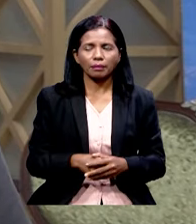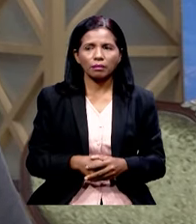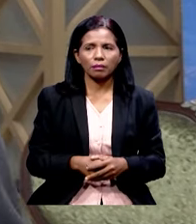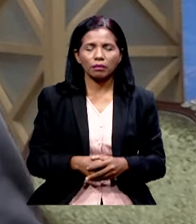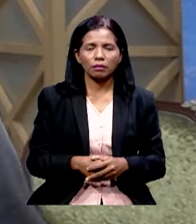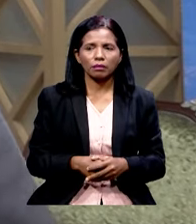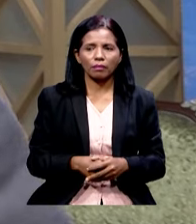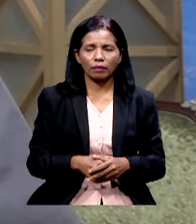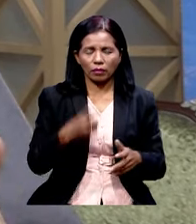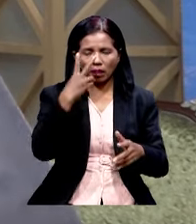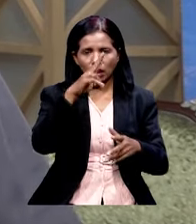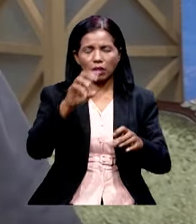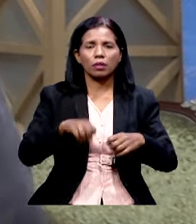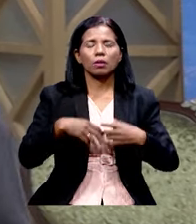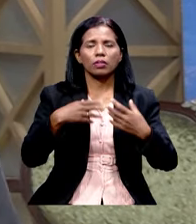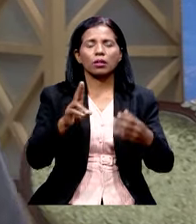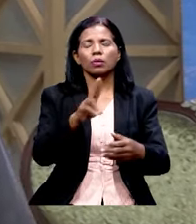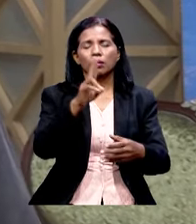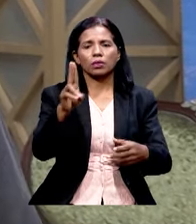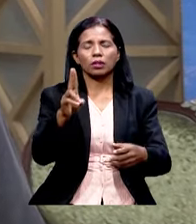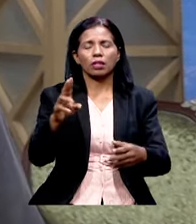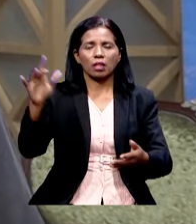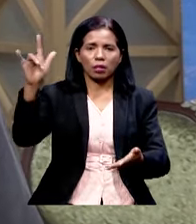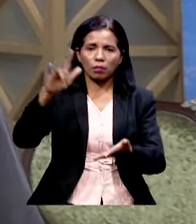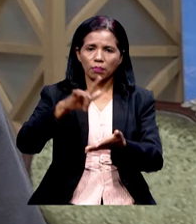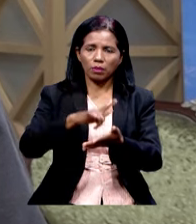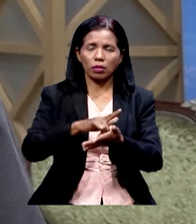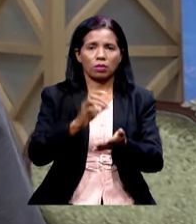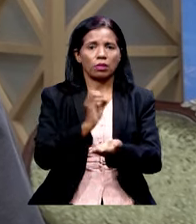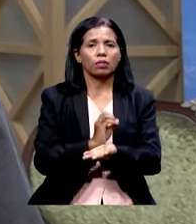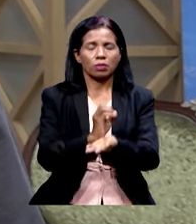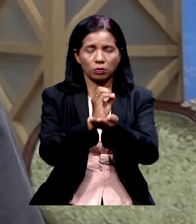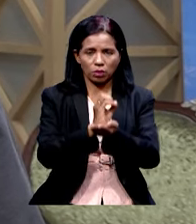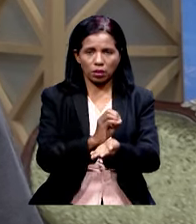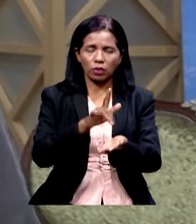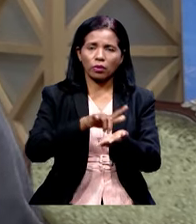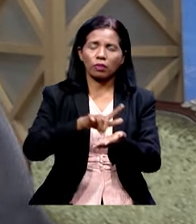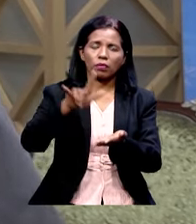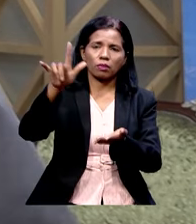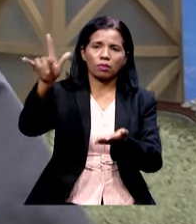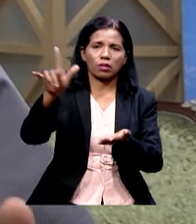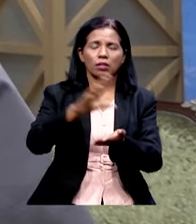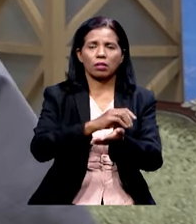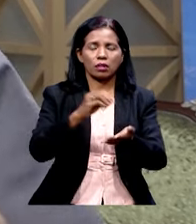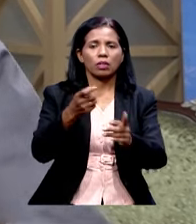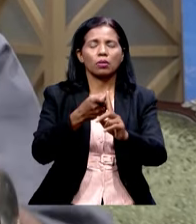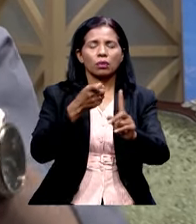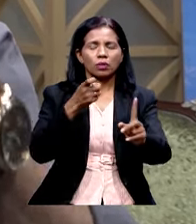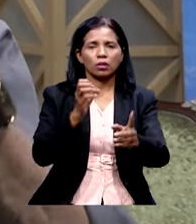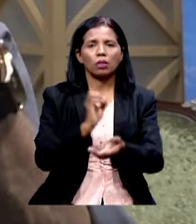E haré o ensa aproveita o aeroporto ecossi, para os voos regionais, ou se o ecossi